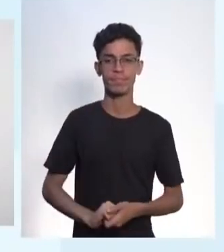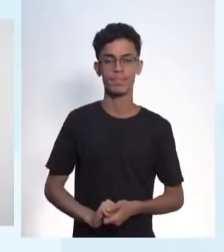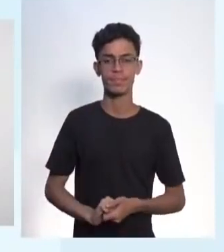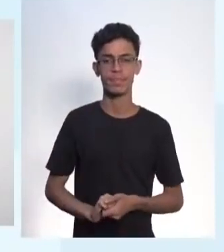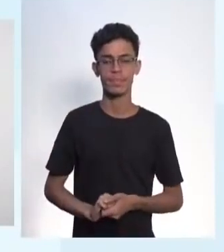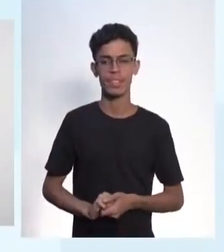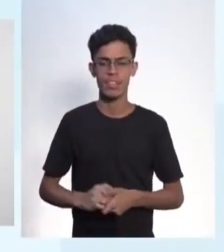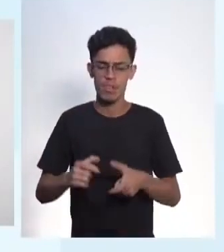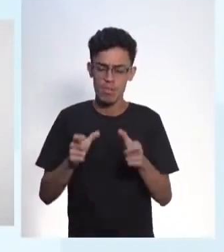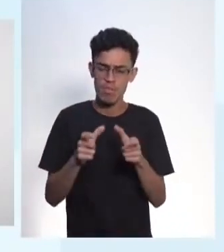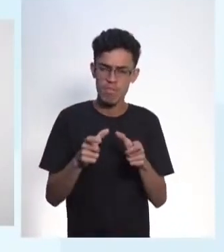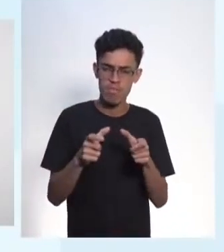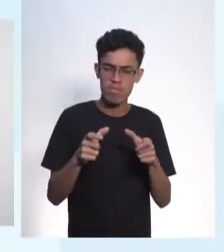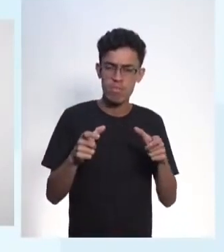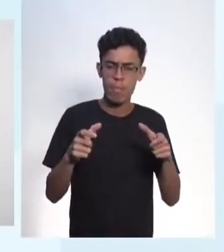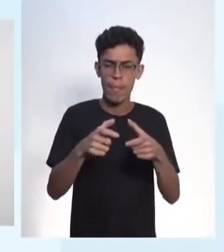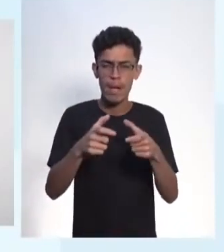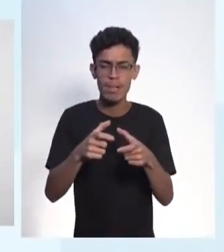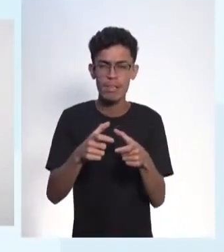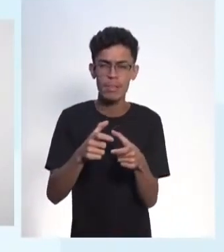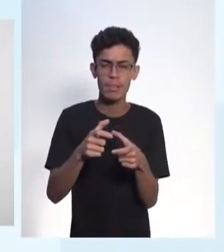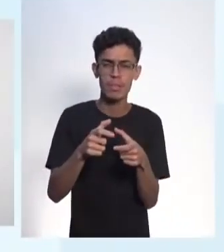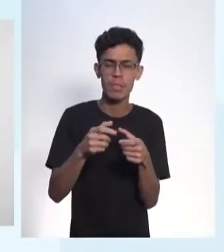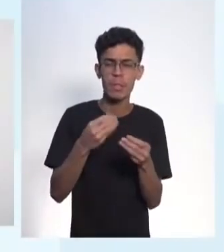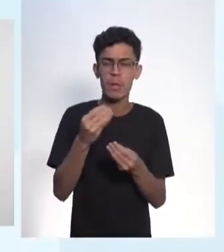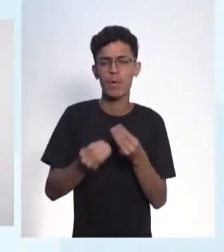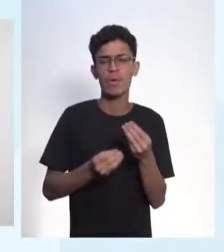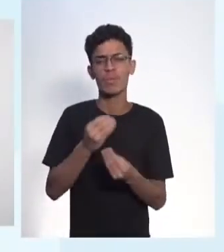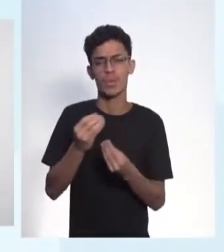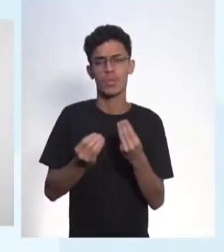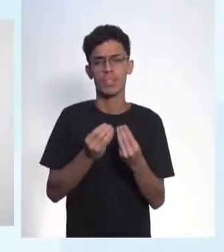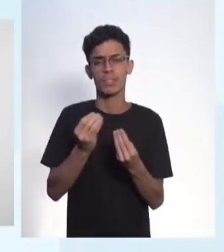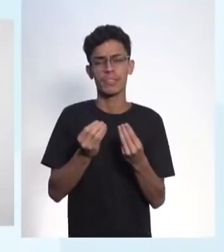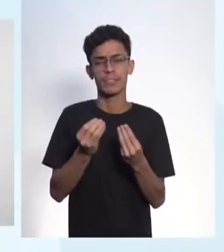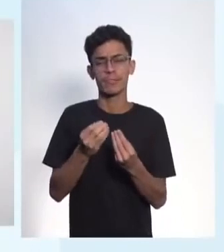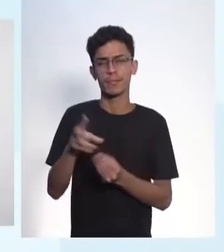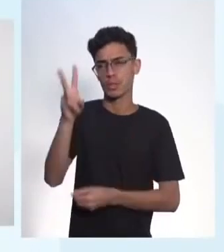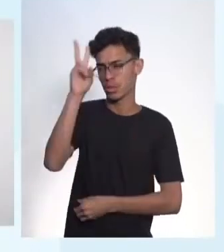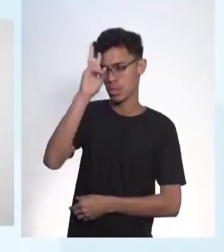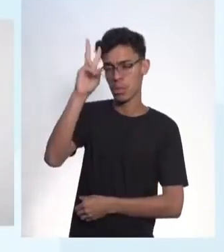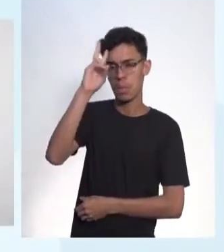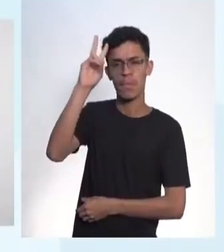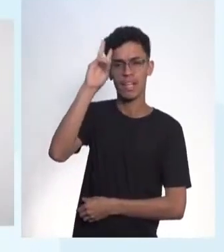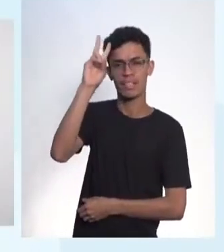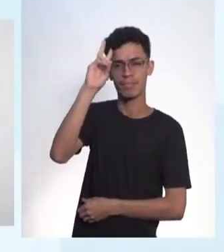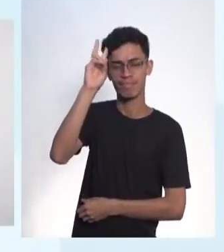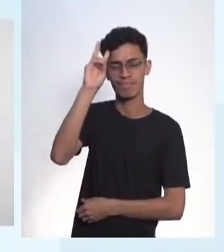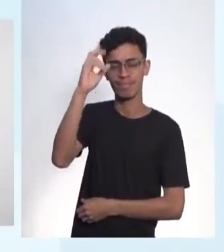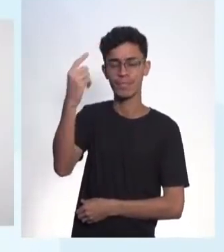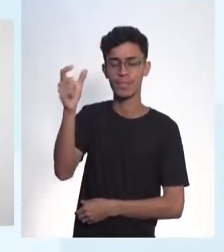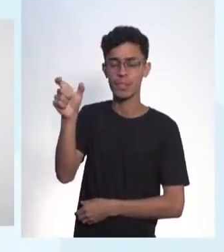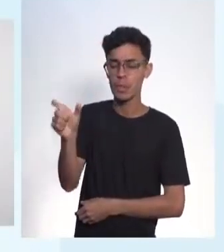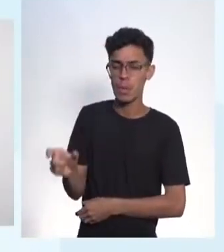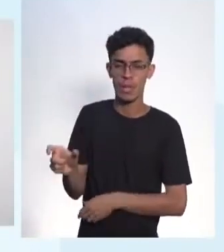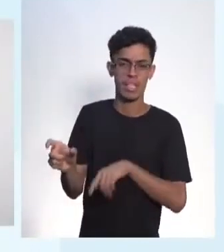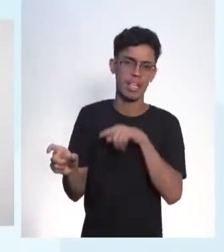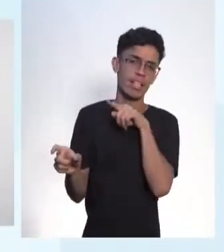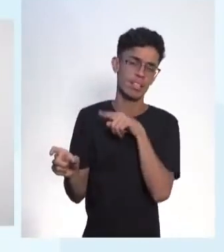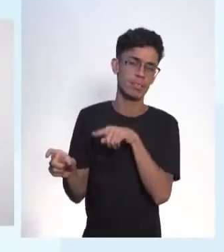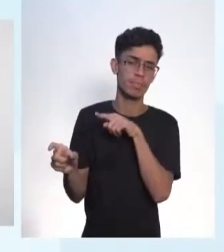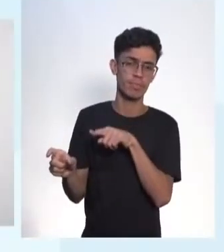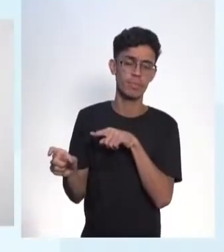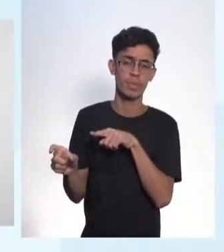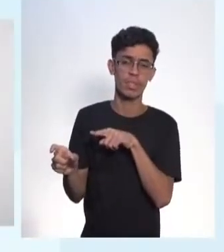poucos aí os objetos que nós podemos utilizar para retratar aí o Zumbi dos